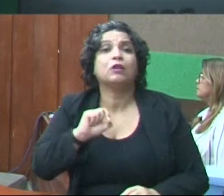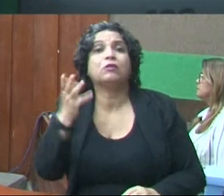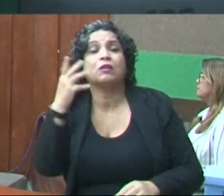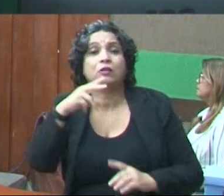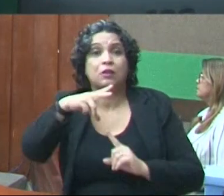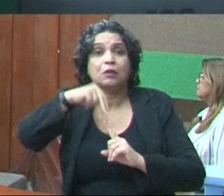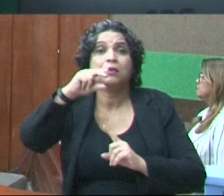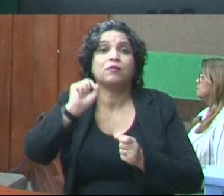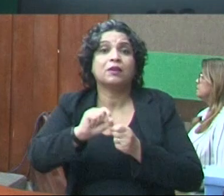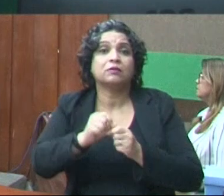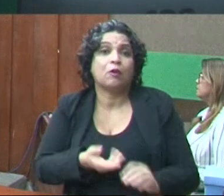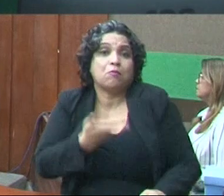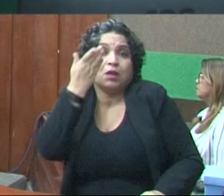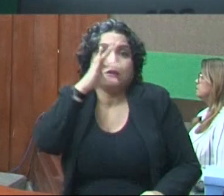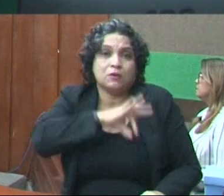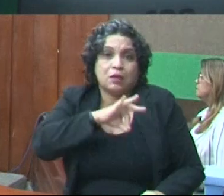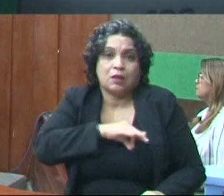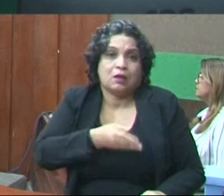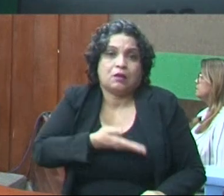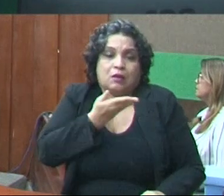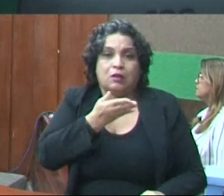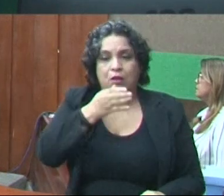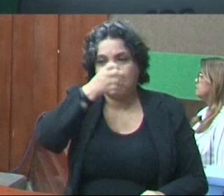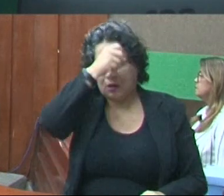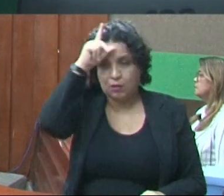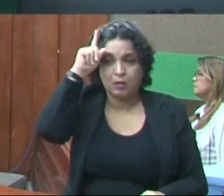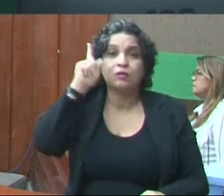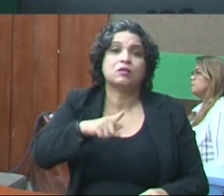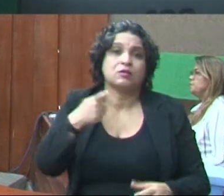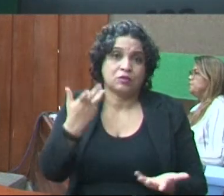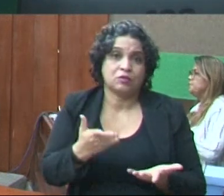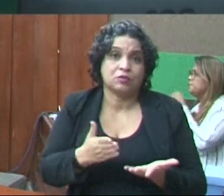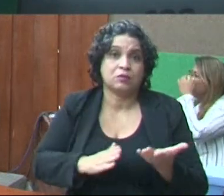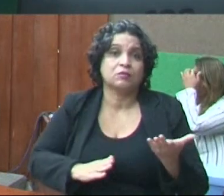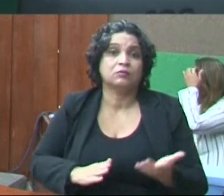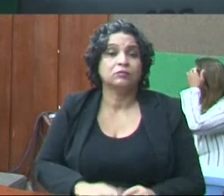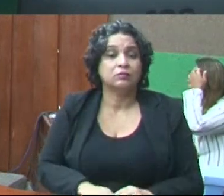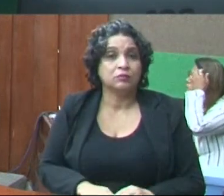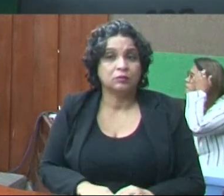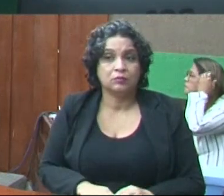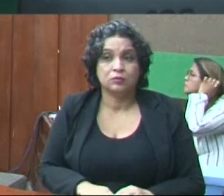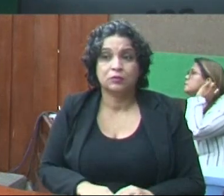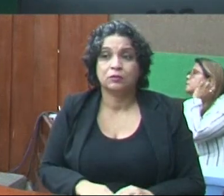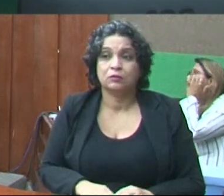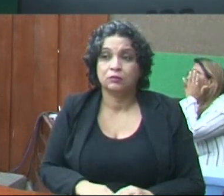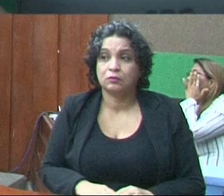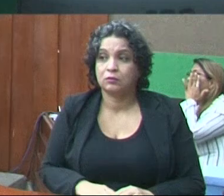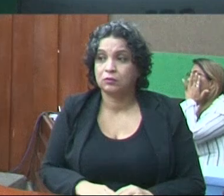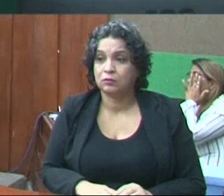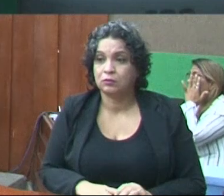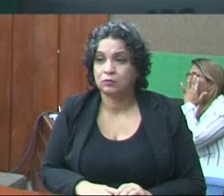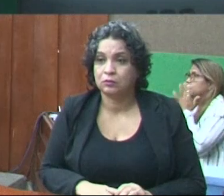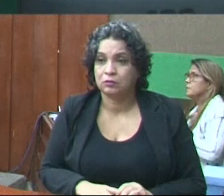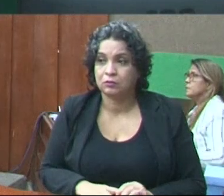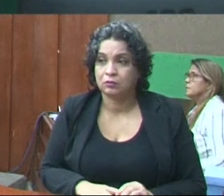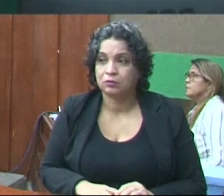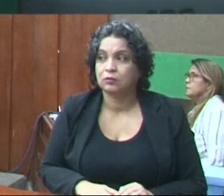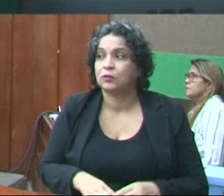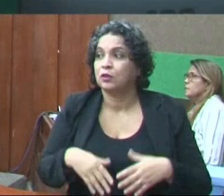Aumenta o salário. Isso foi a decisão da Câmara. Ela aumentou o salário porque a lei não podia aumentar.